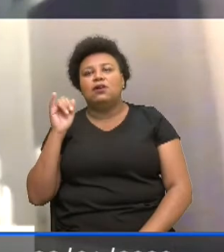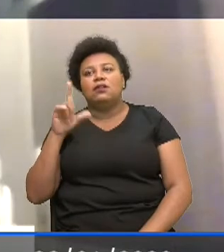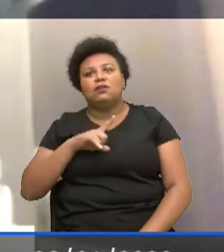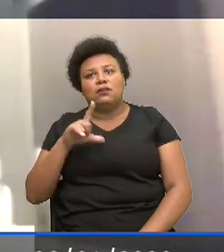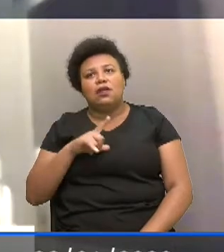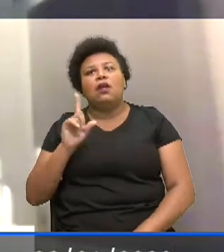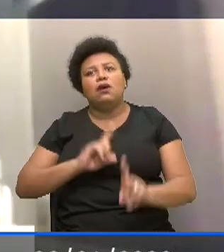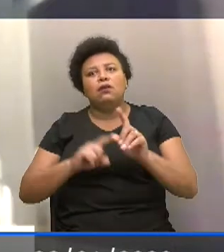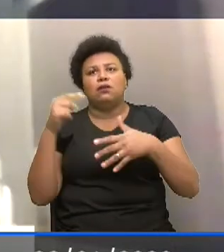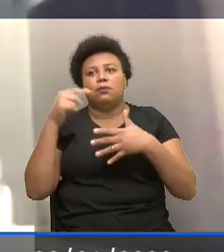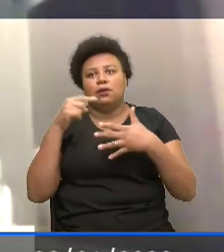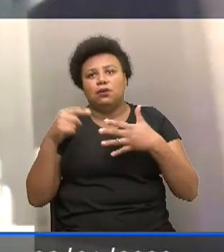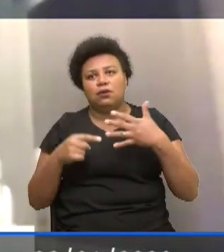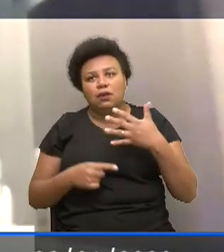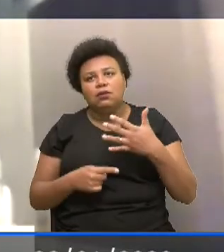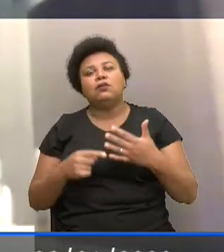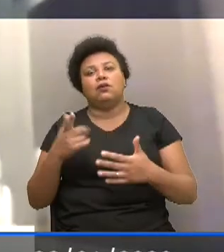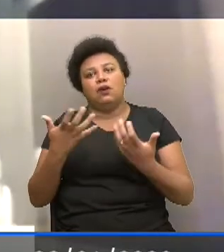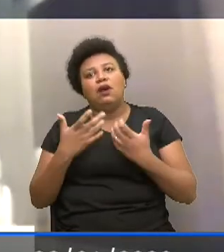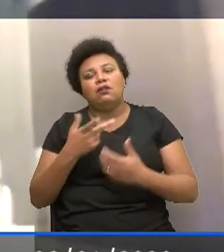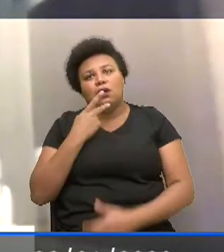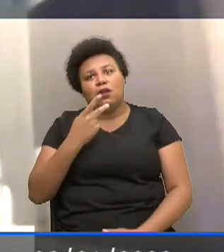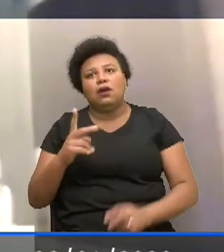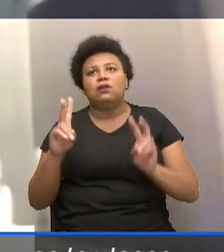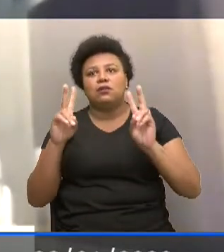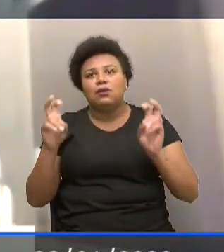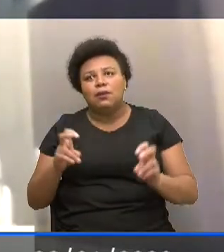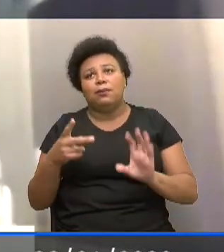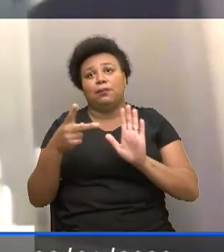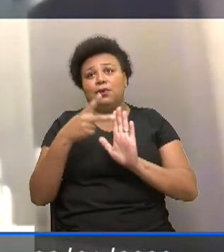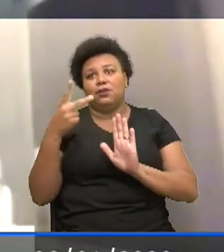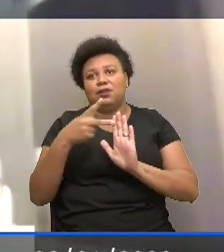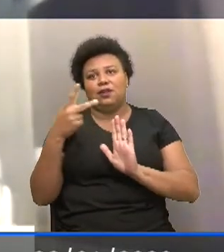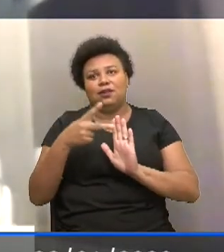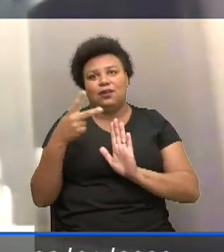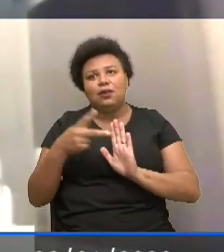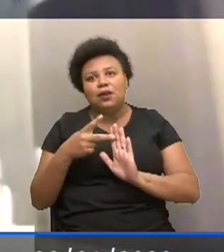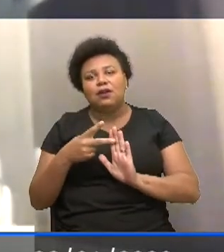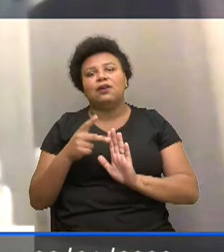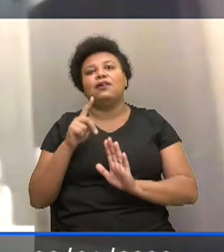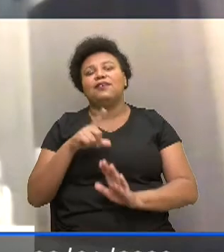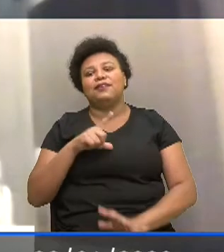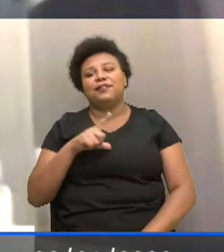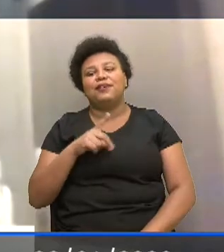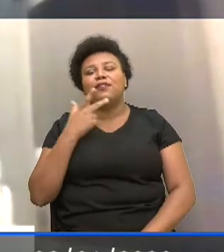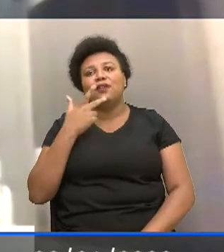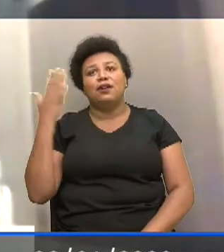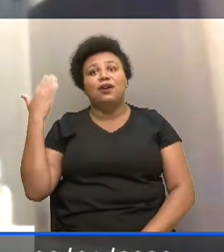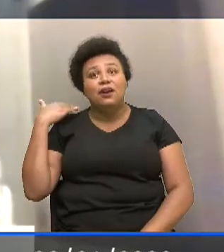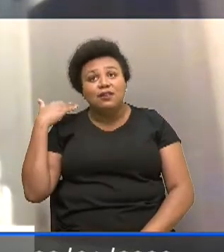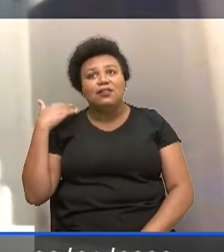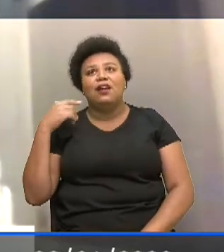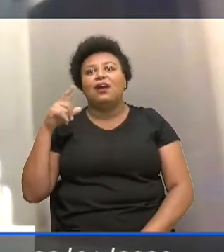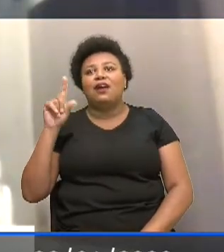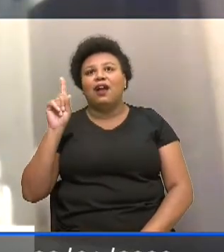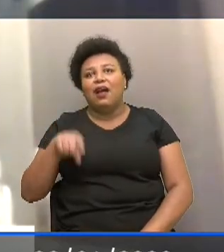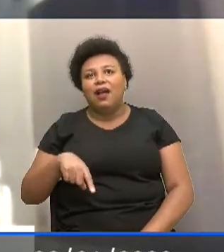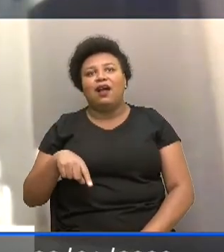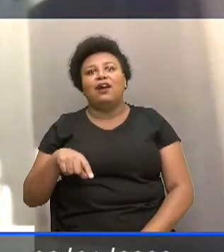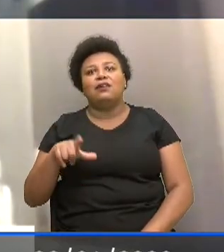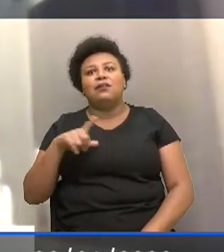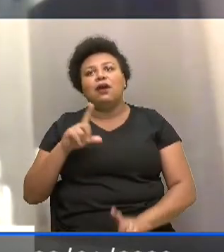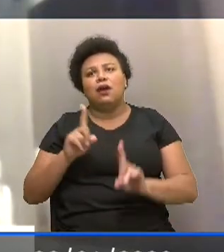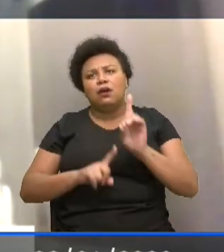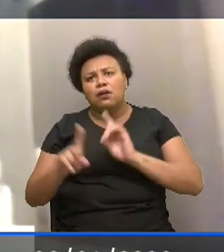alguns pontos para tratar a respeito da portaria, eu não recebi cópia anteriormente, e são algumas